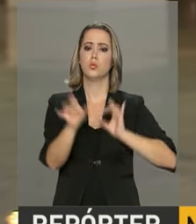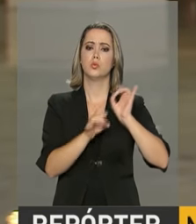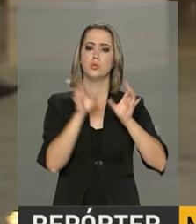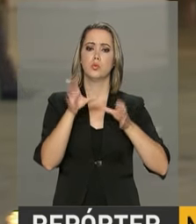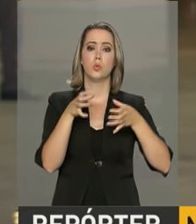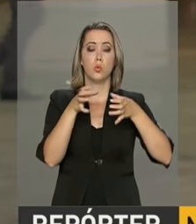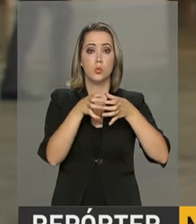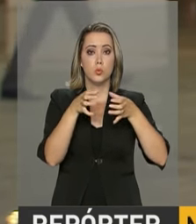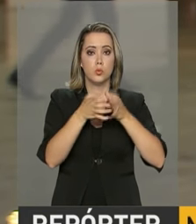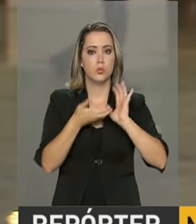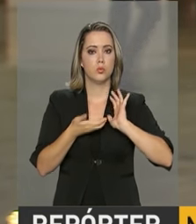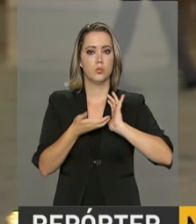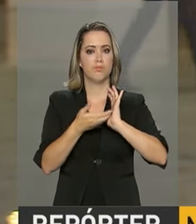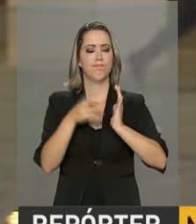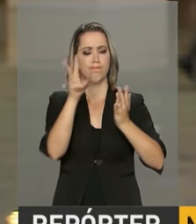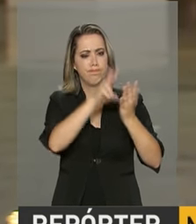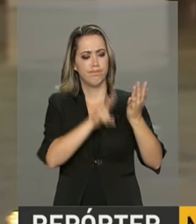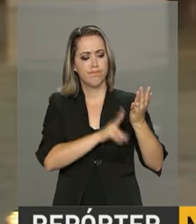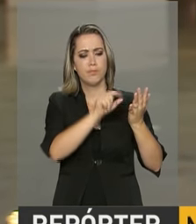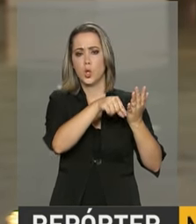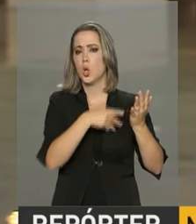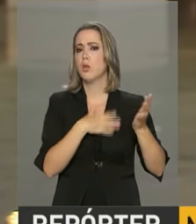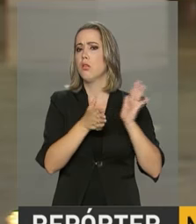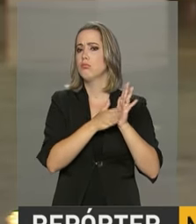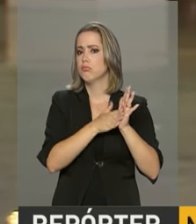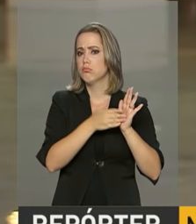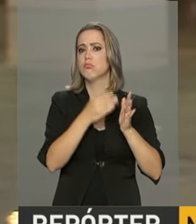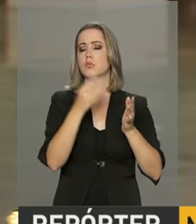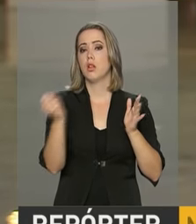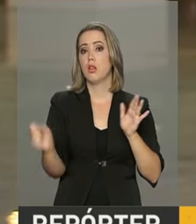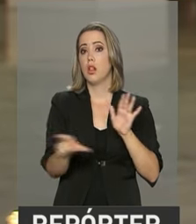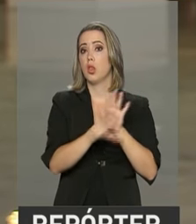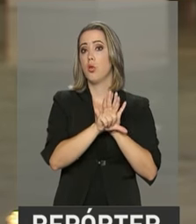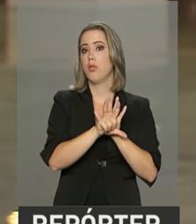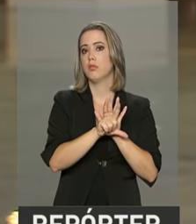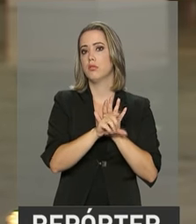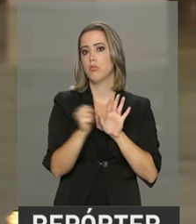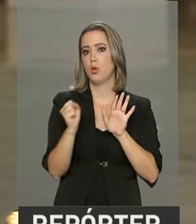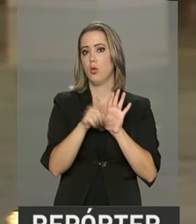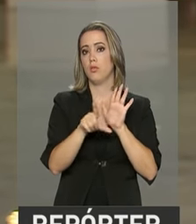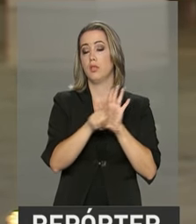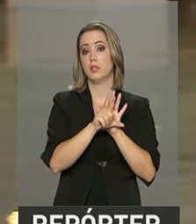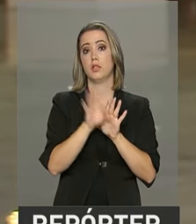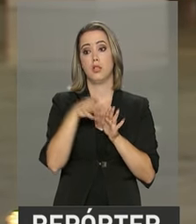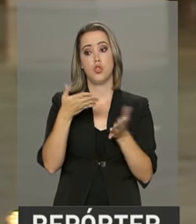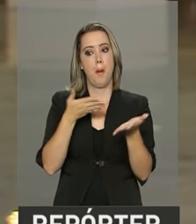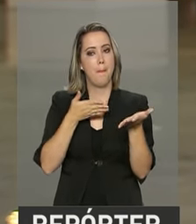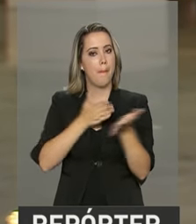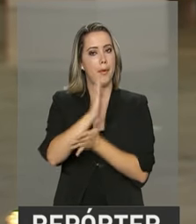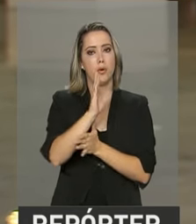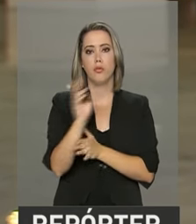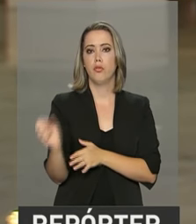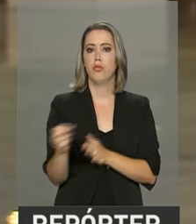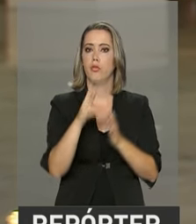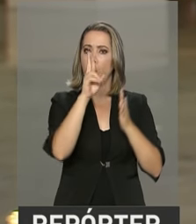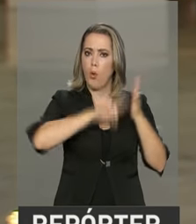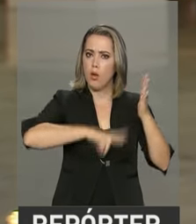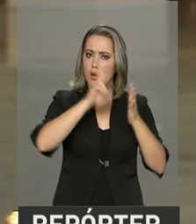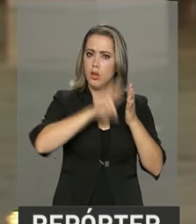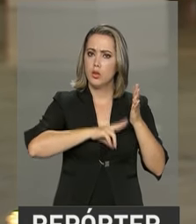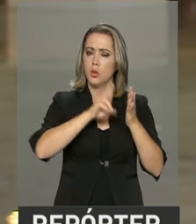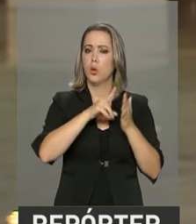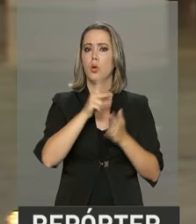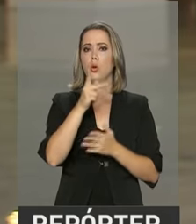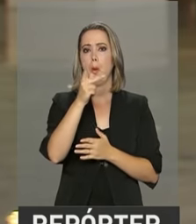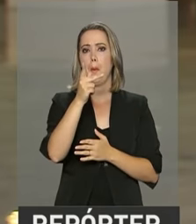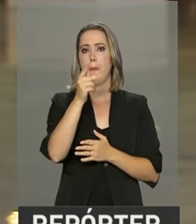da Câmara dos Deputados, que analisa o projeto de reforma trabalhista, acaba de aprovar o parecer do relator deputado